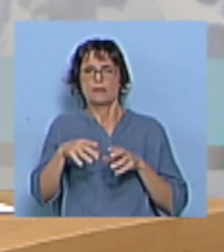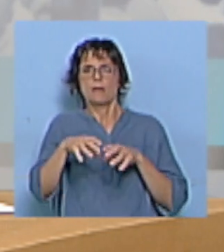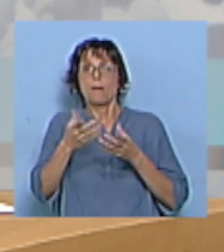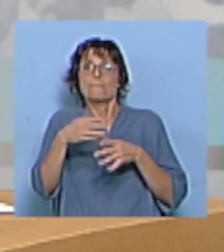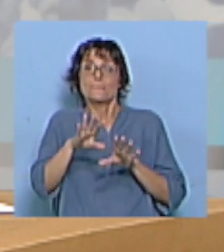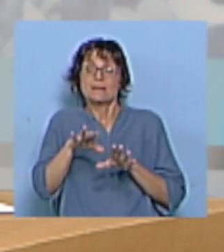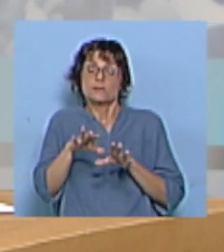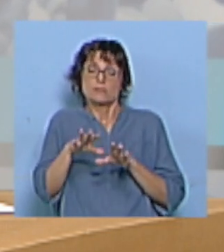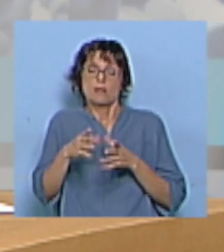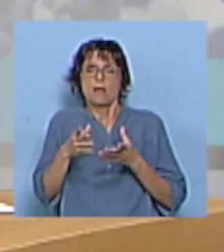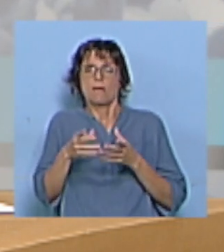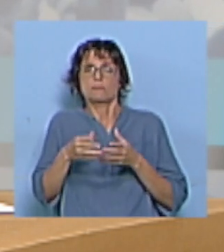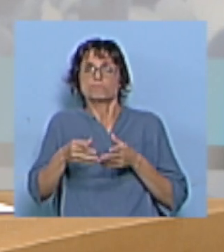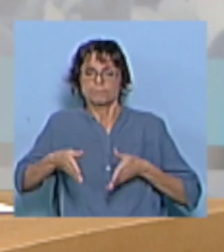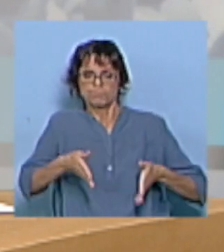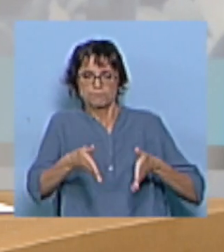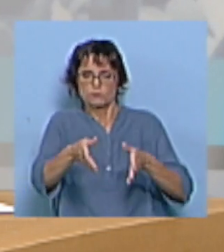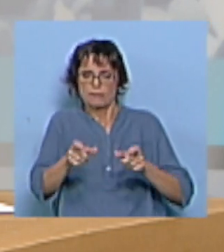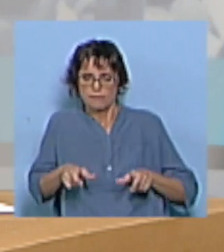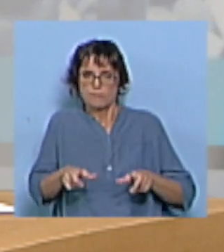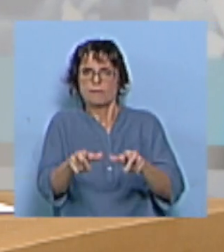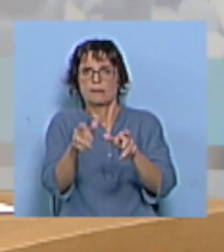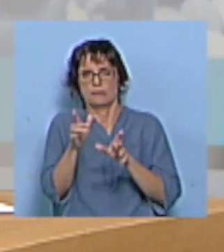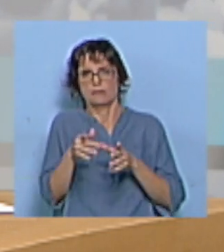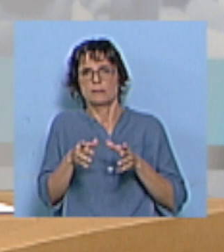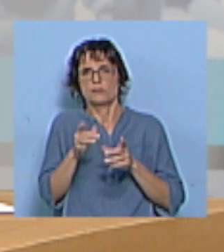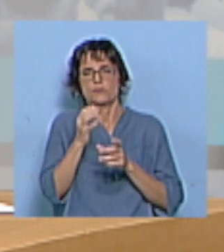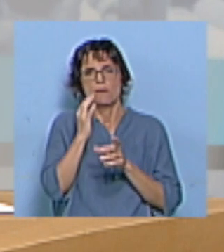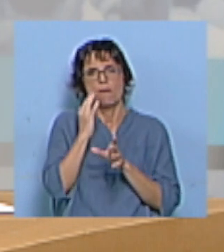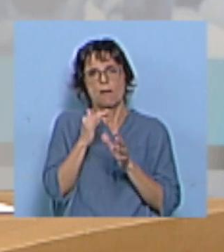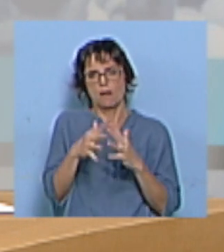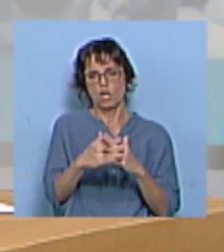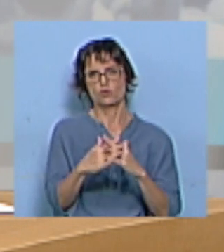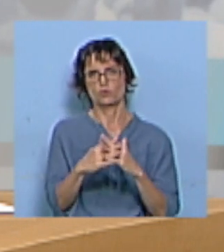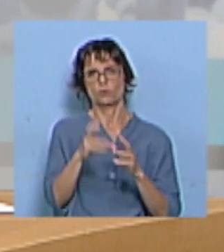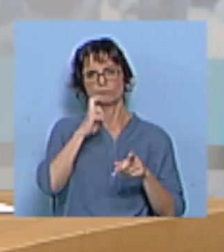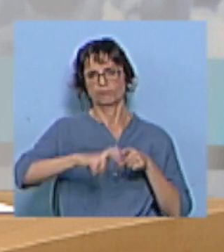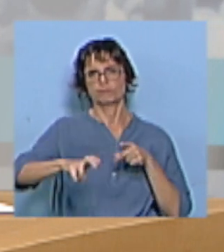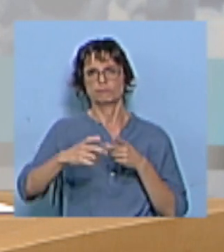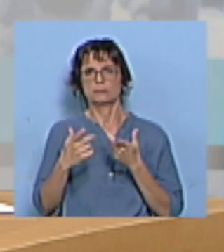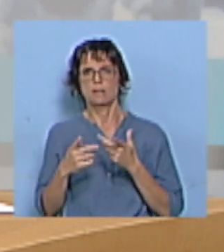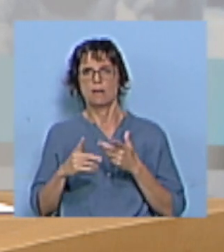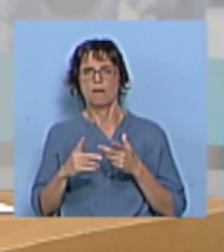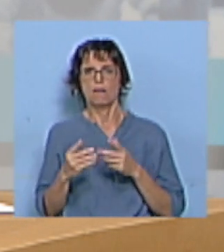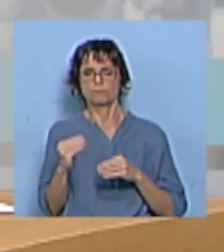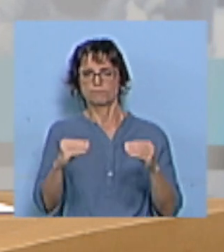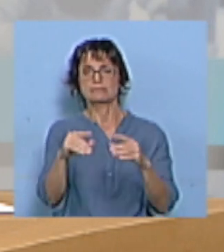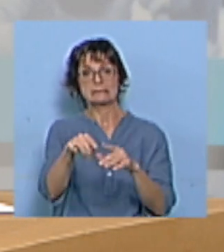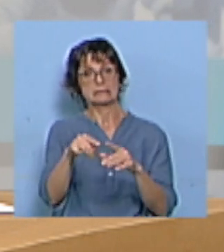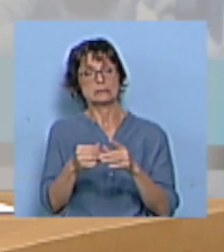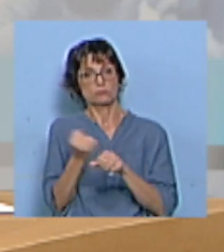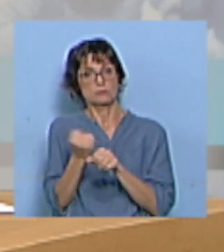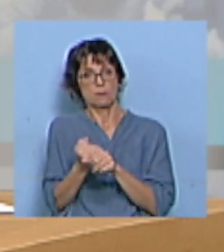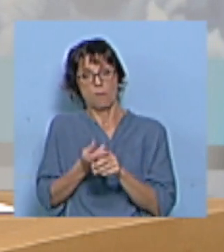menos a nível dos carris, daquilo que tem que ser aberto, das estruturas de eletricidade a montar, vai dar emprego a